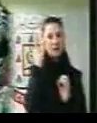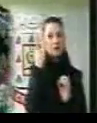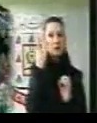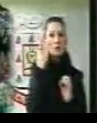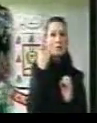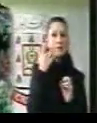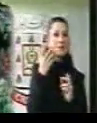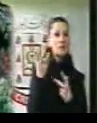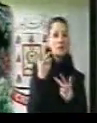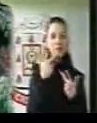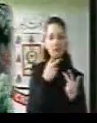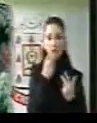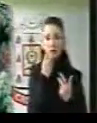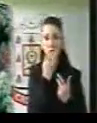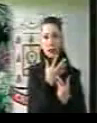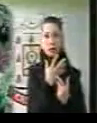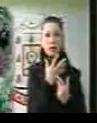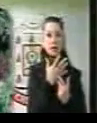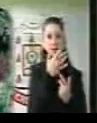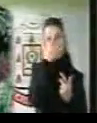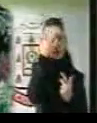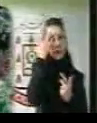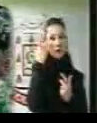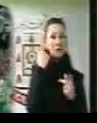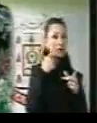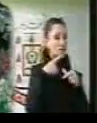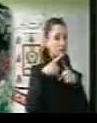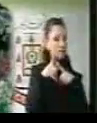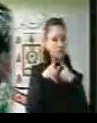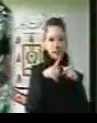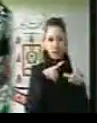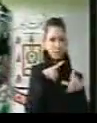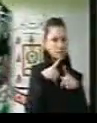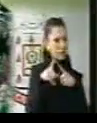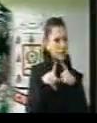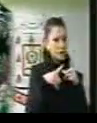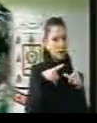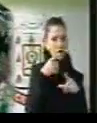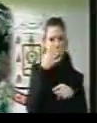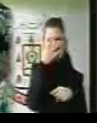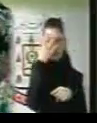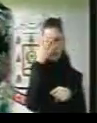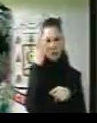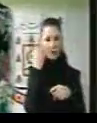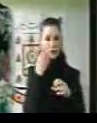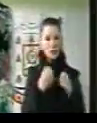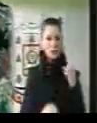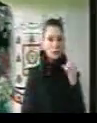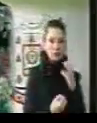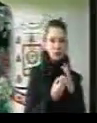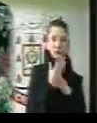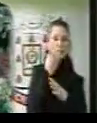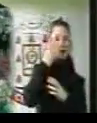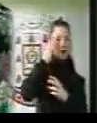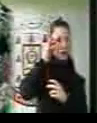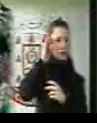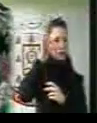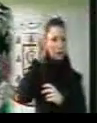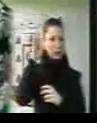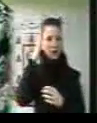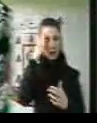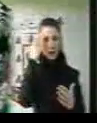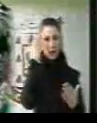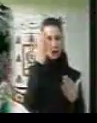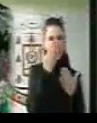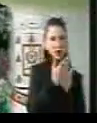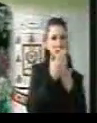bastante receptivos, uma cidade de um povo trabalhador, de um povo empreendedor, de um povo que sonha e que